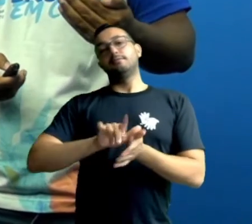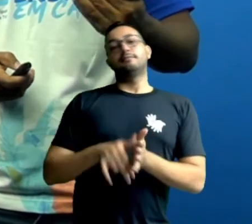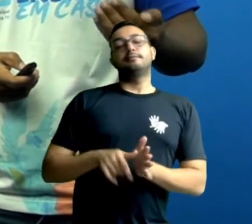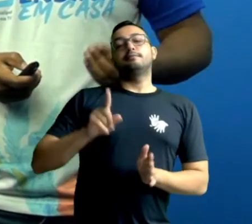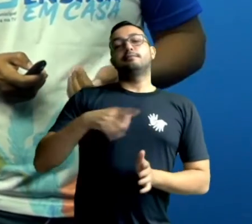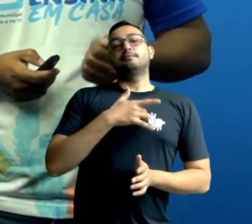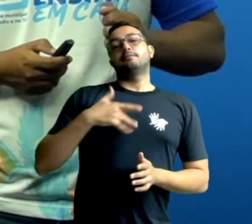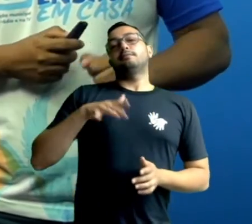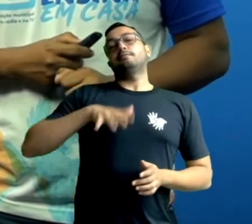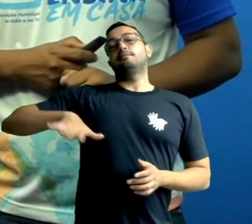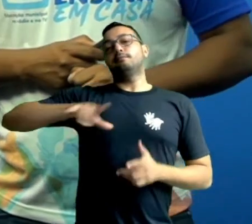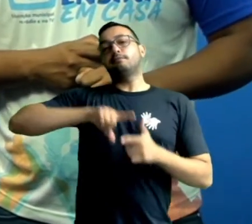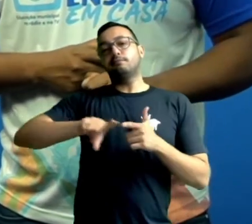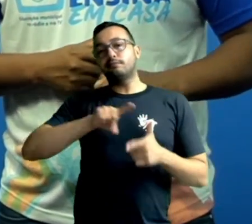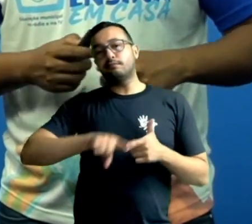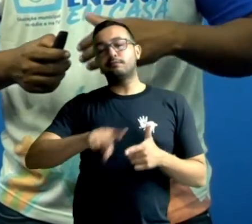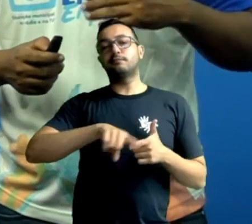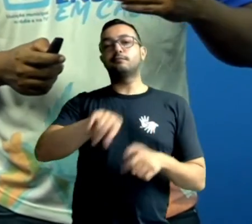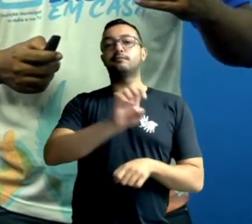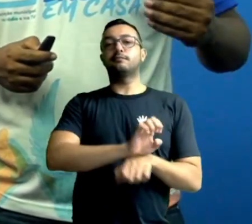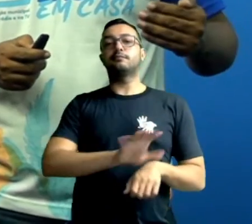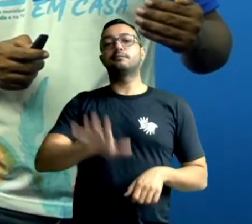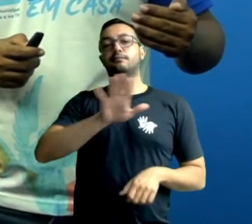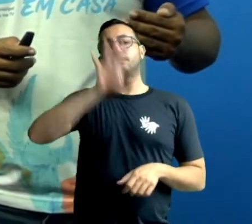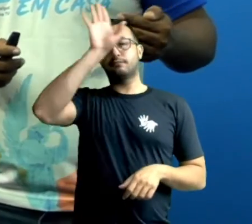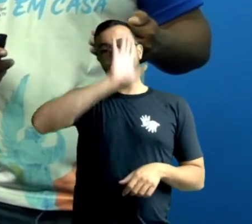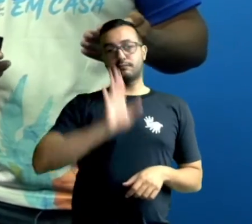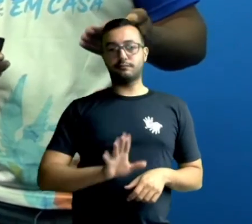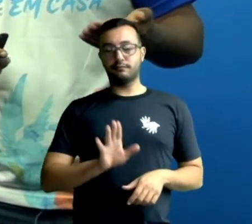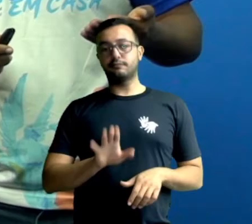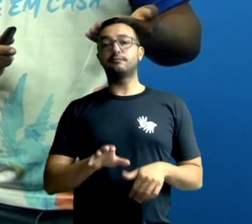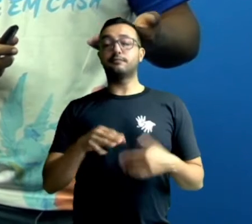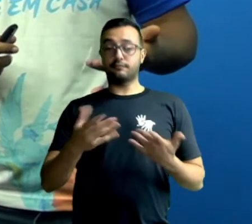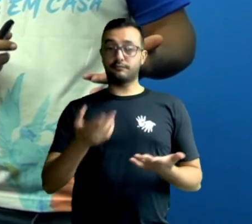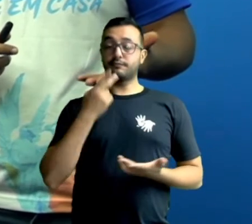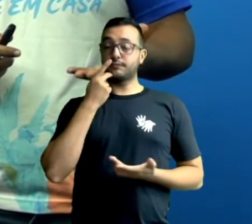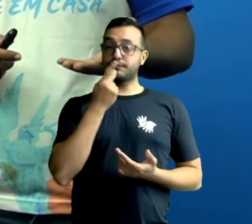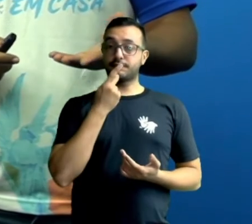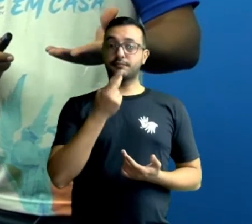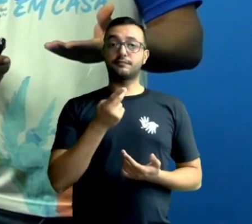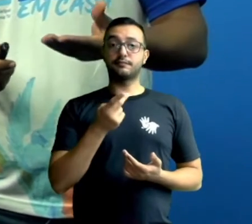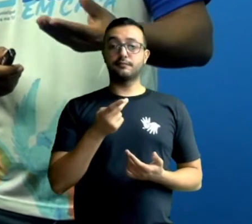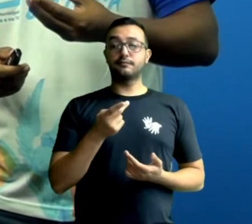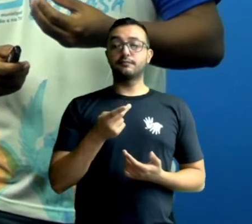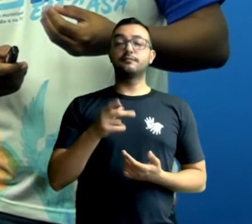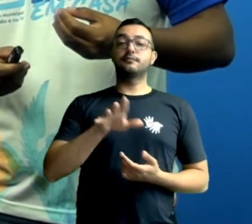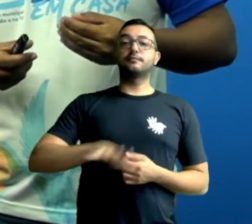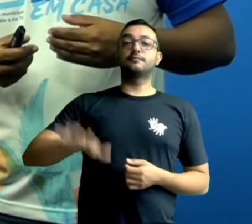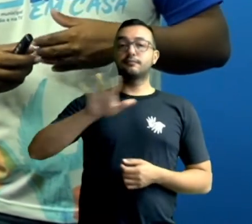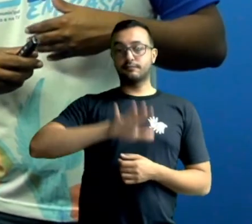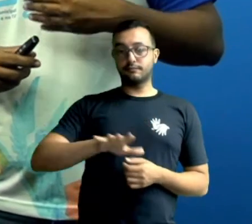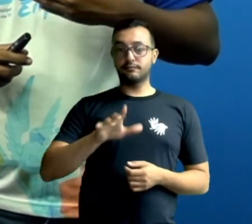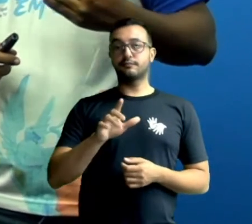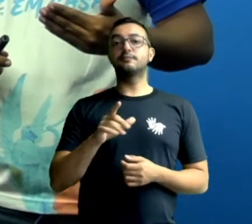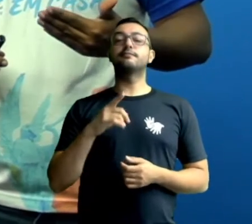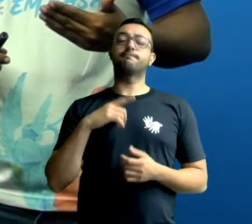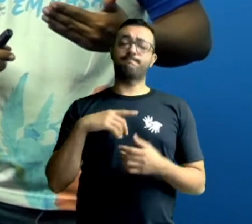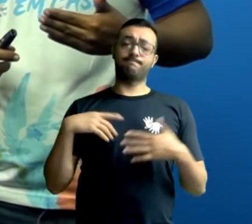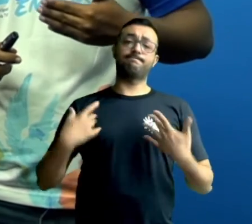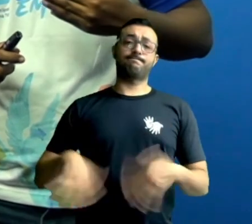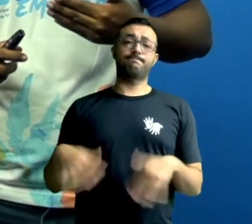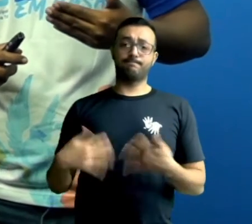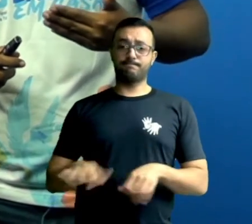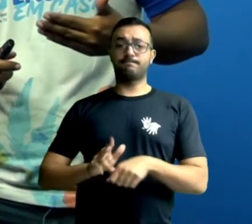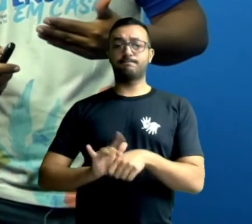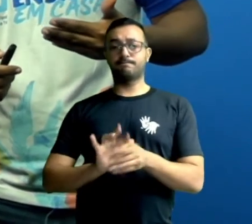saúde pública para o nosso estado, para todo o Brasil, né? Nós falamos que nossa região é uma região endêmica